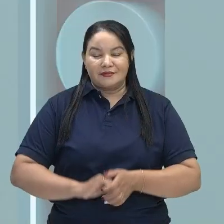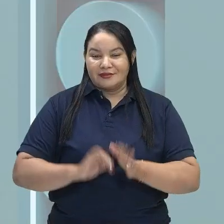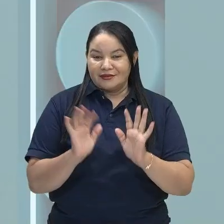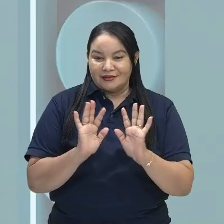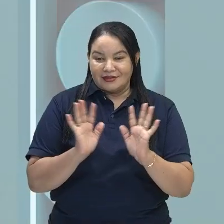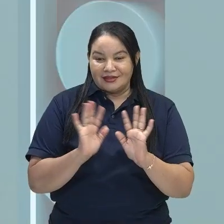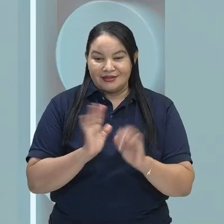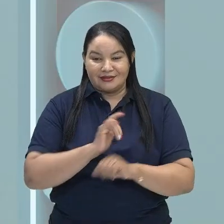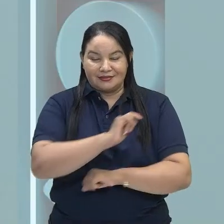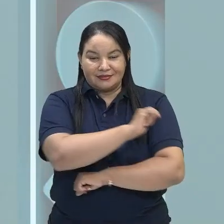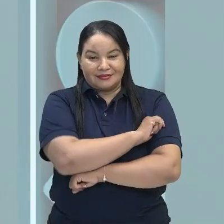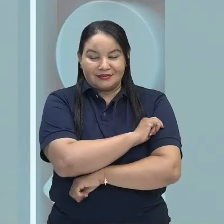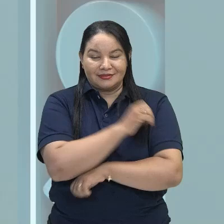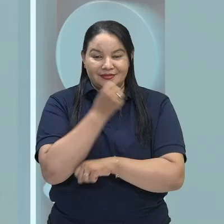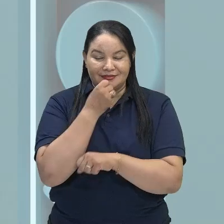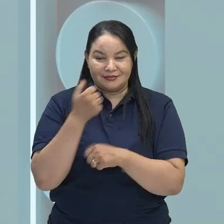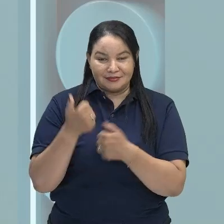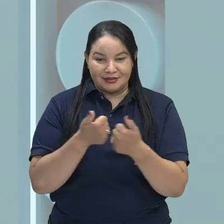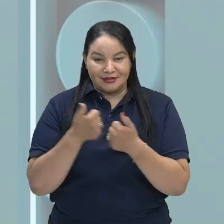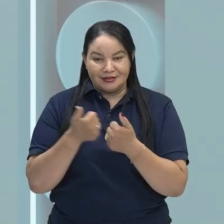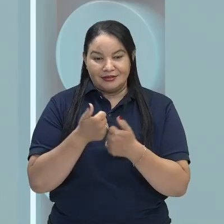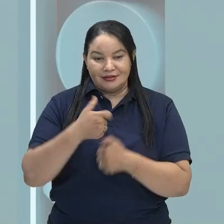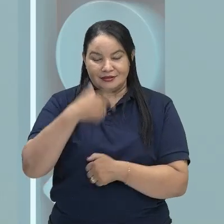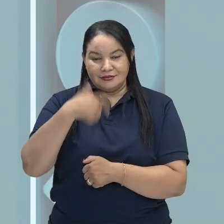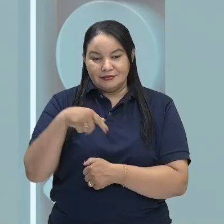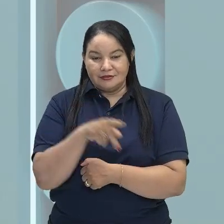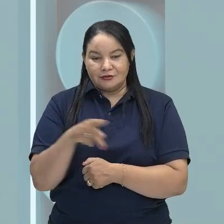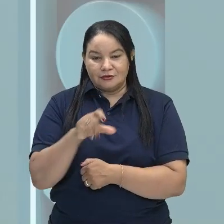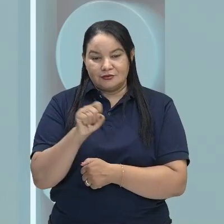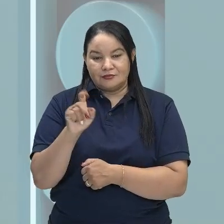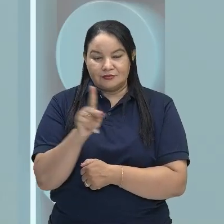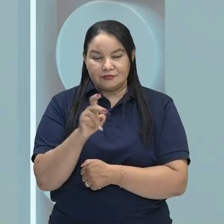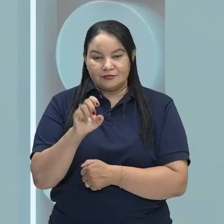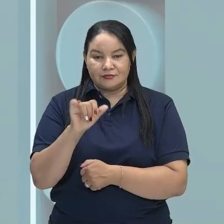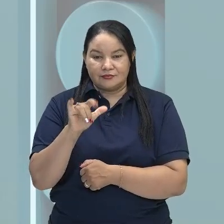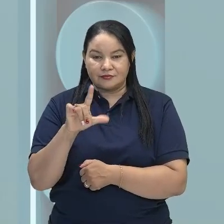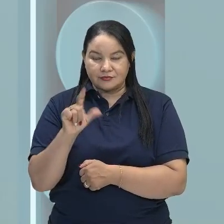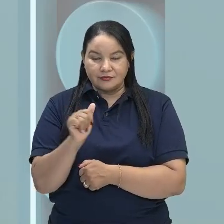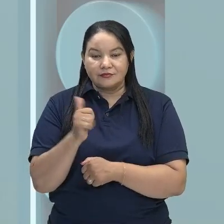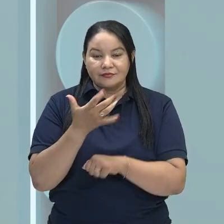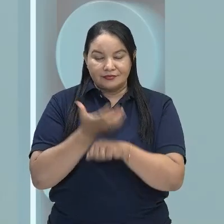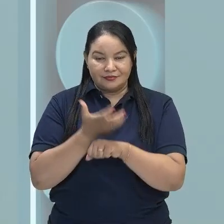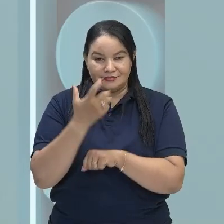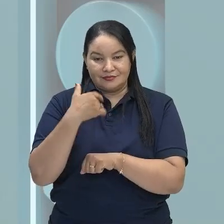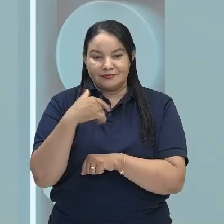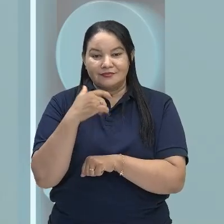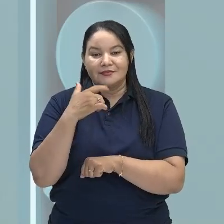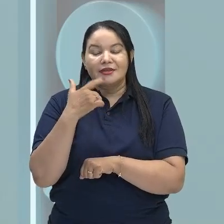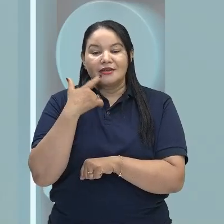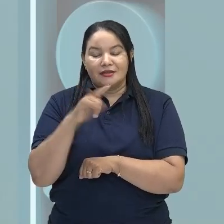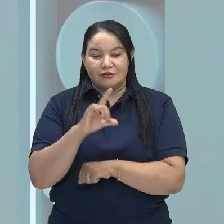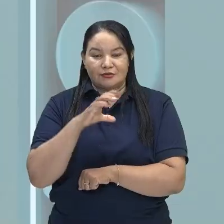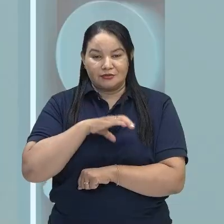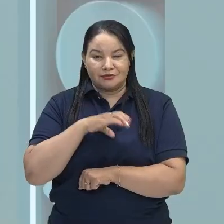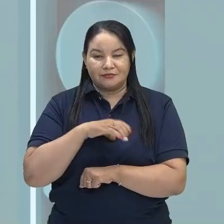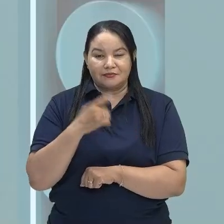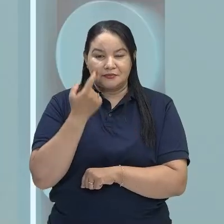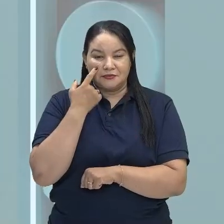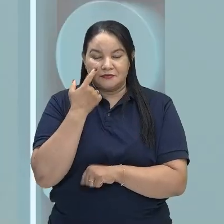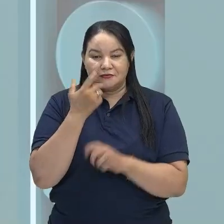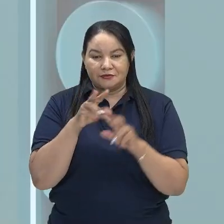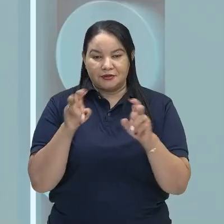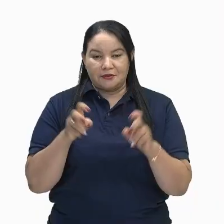Olá, alunos, tudo bem com vocês? Sou a professora Sheila Rodrigues, do componente de Língua Portuguesa. Vamos ver o que nós temos para a nossa aula de